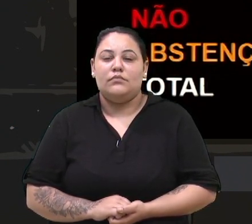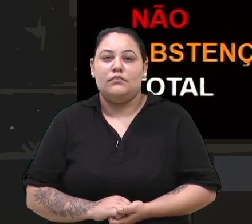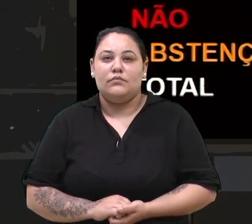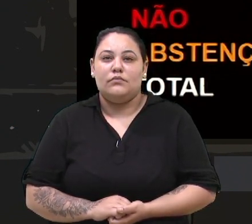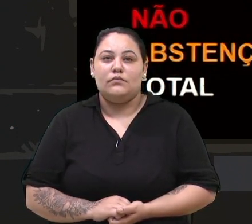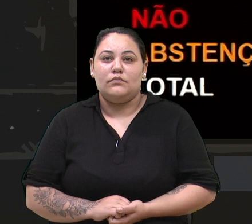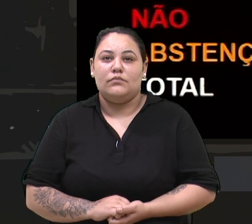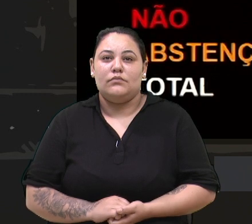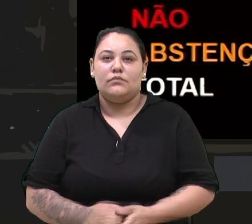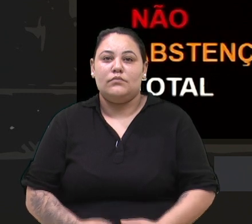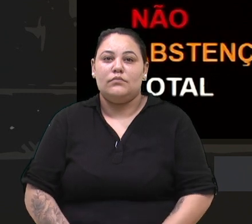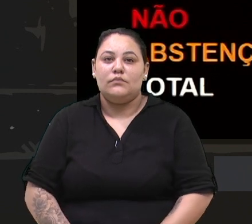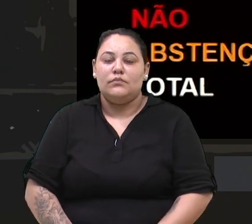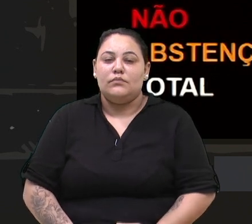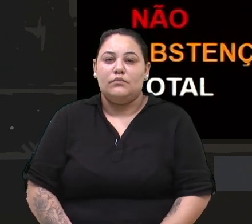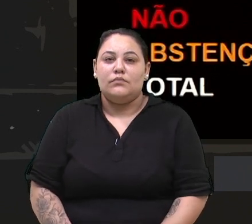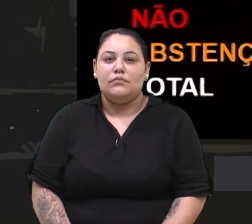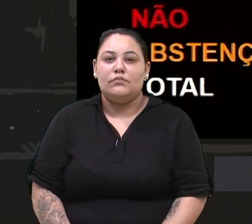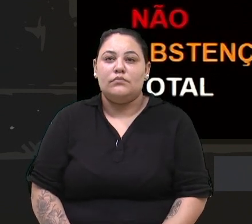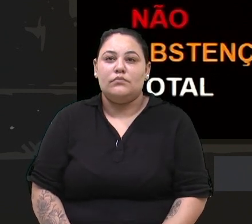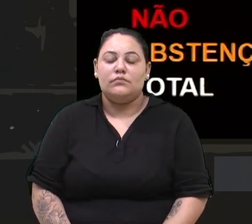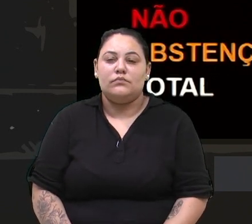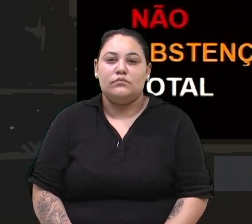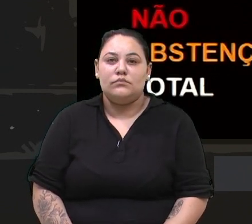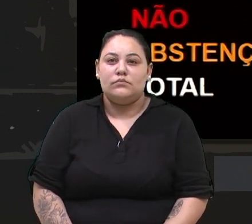Como vota Marisol Santos?